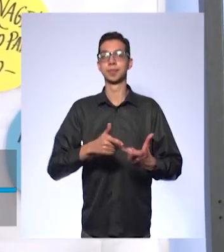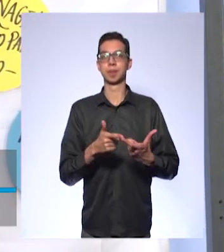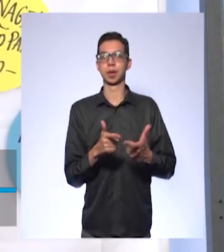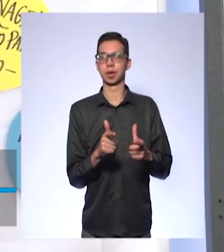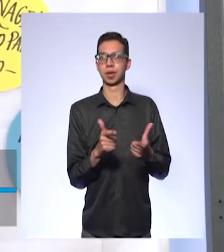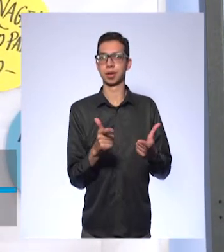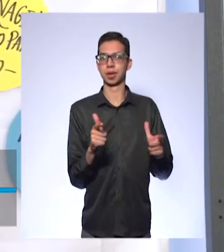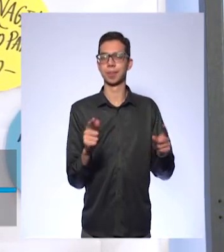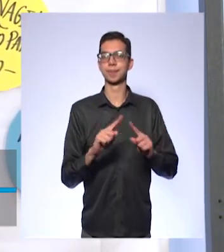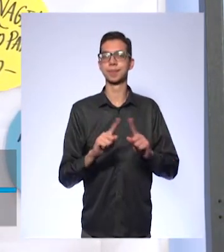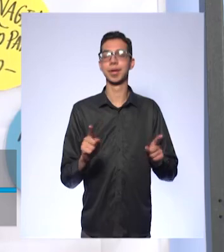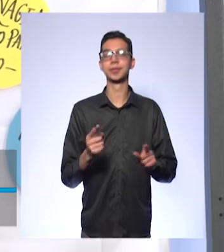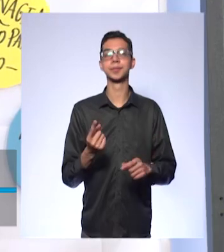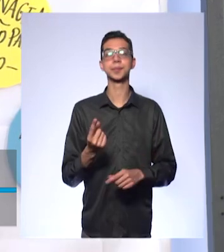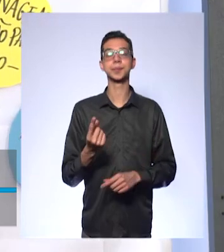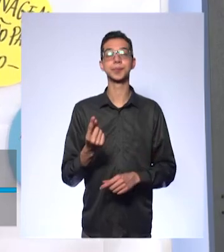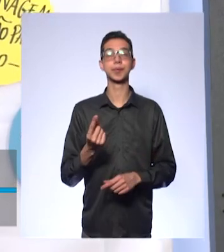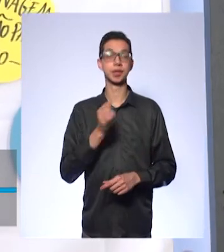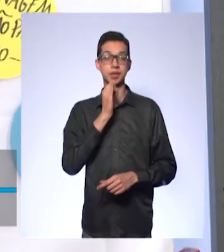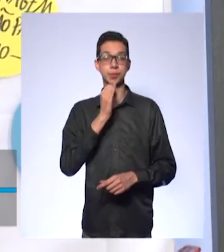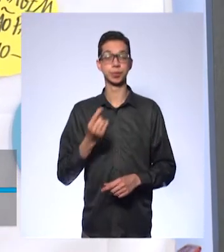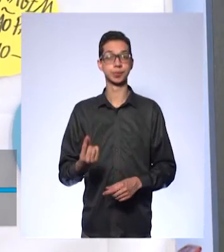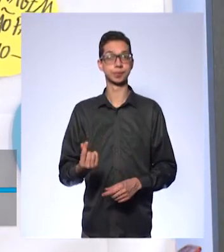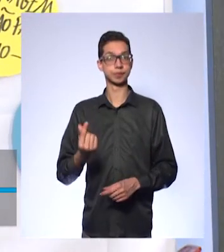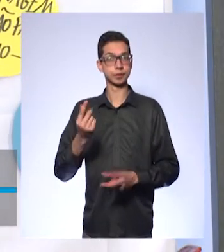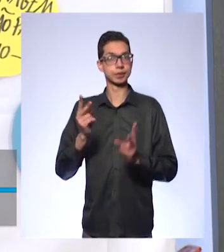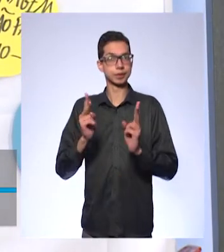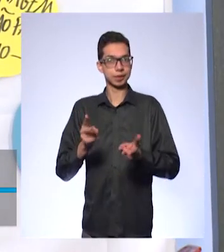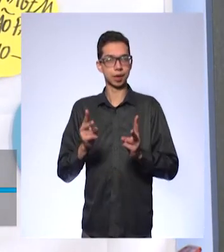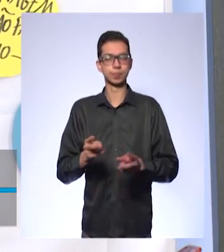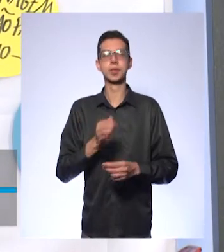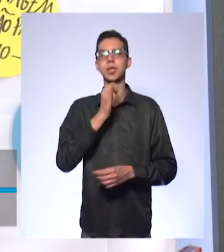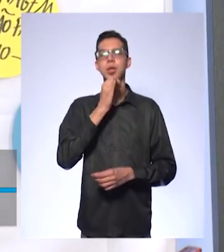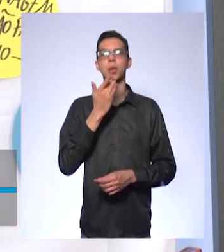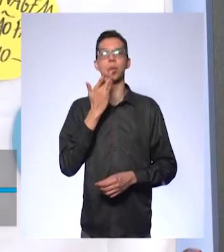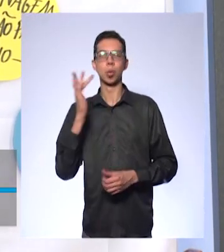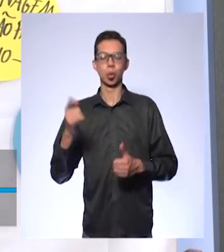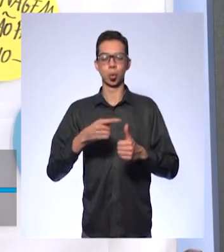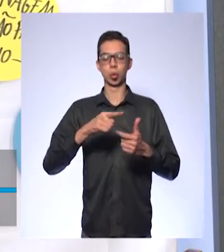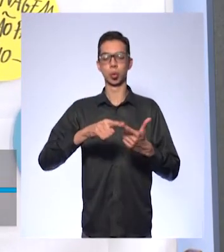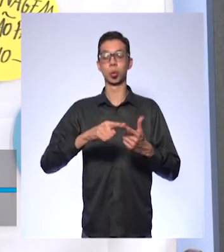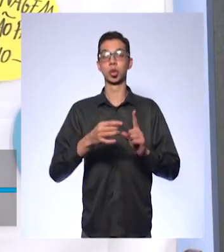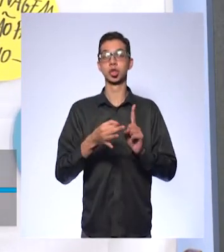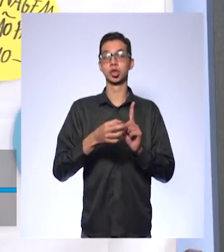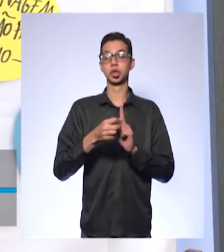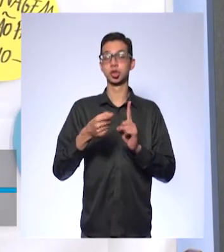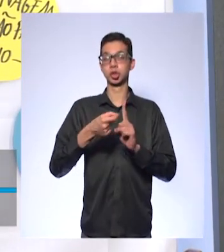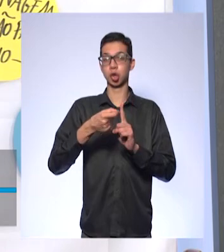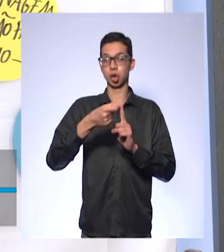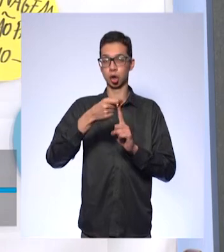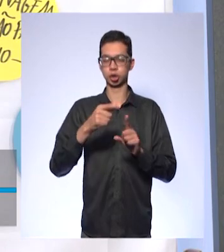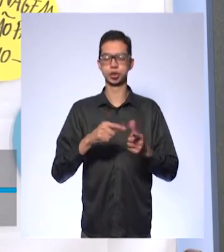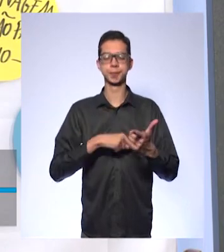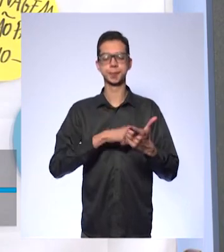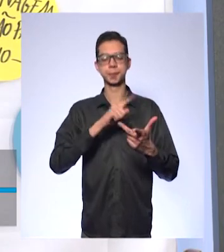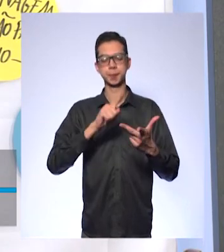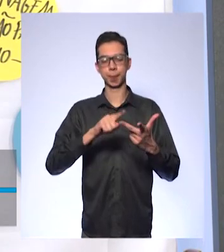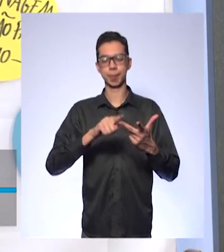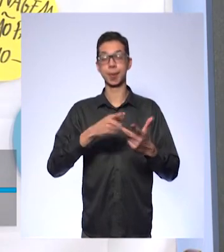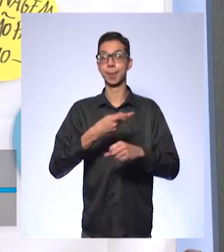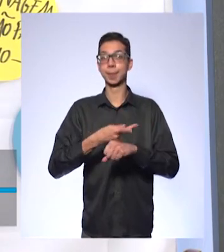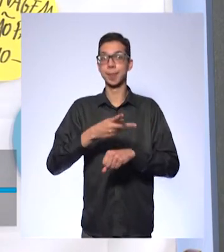valor. Outro exemplo de commodity é o ouro, a soja, a prata. Então são produtos